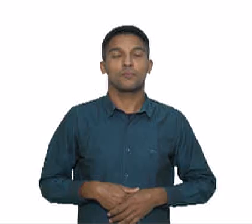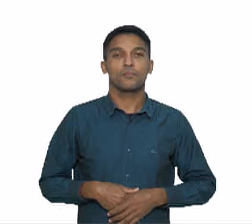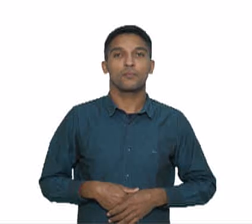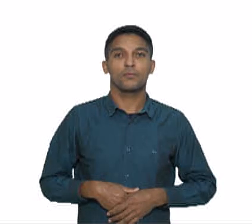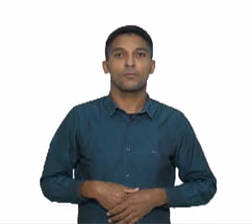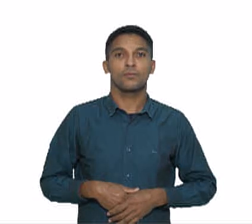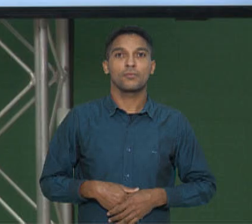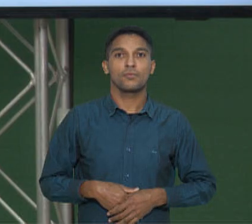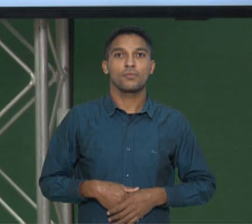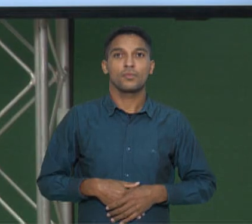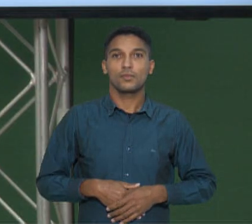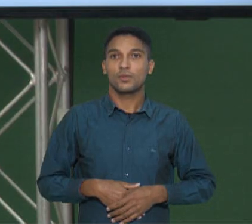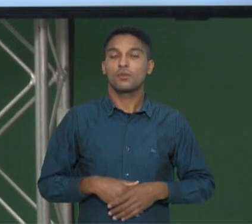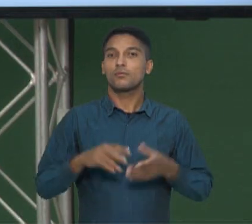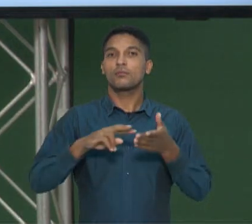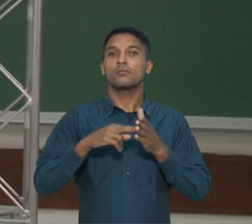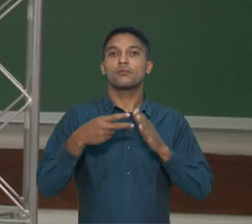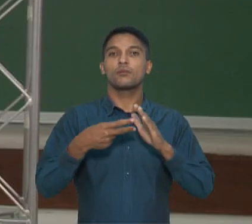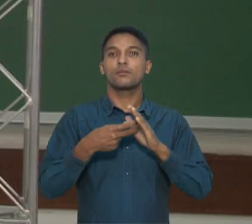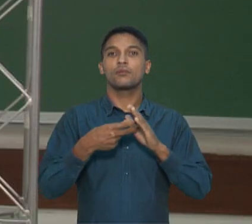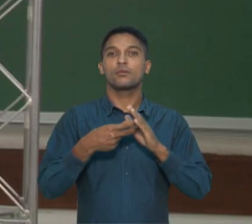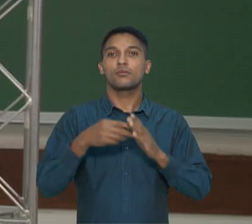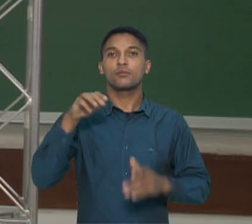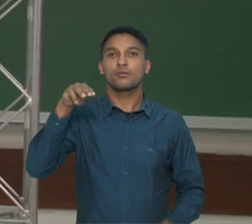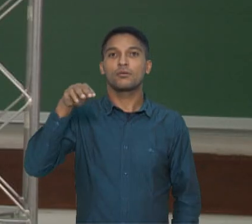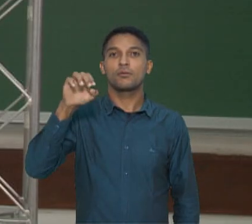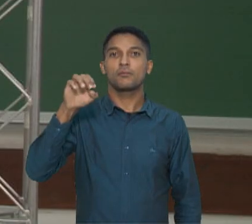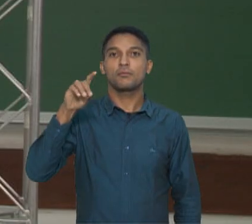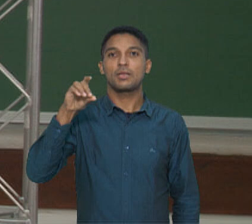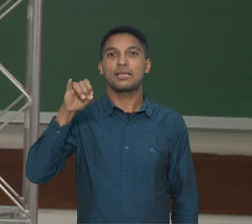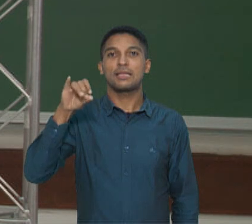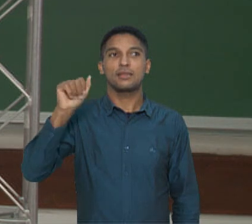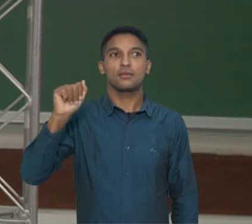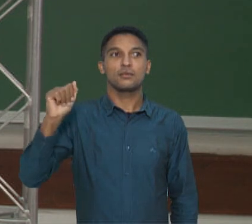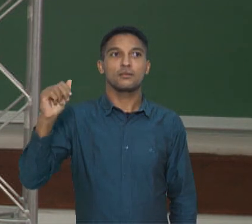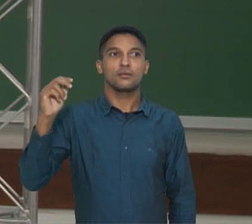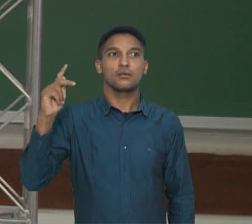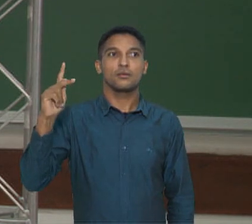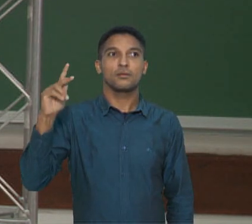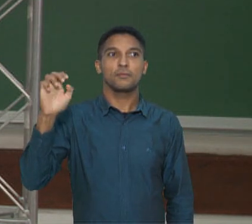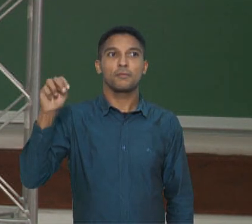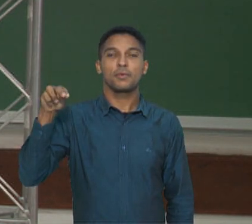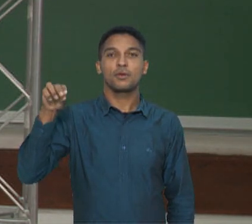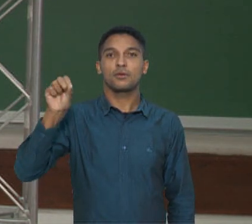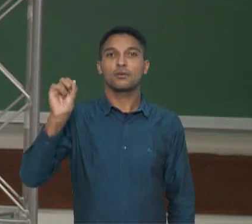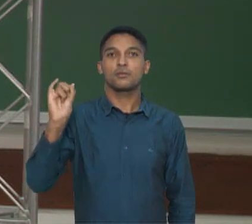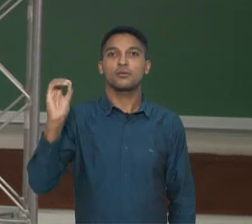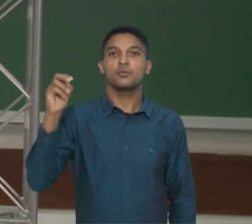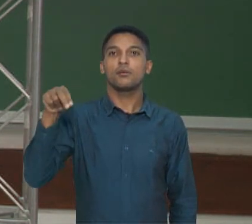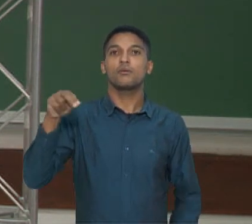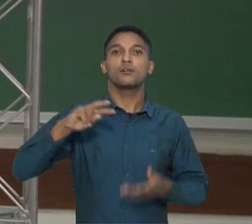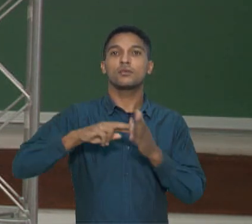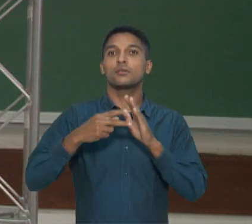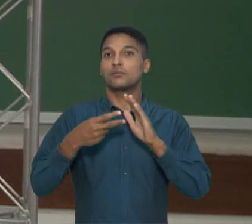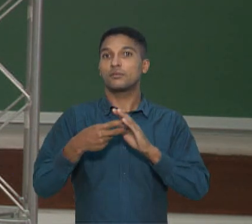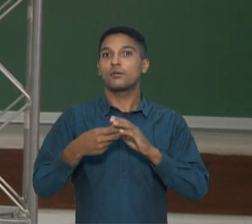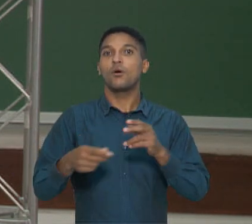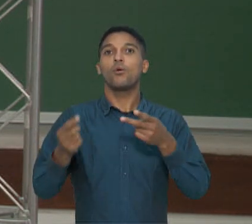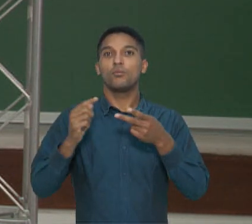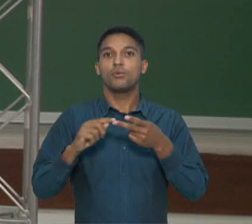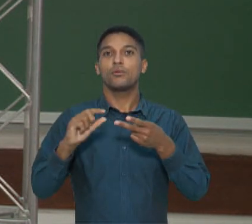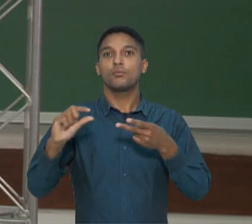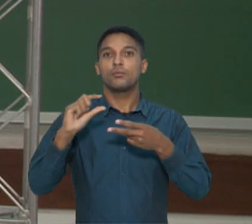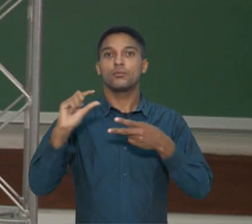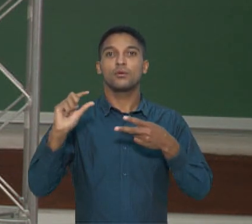pensión completa. O que seria media pensión ou pensión completa? Eu vou lhe explicar. Quando se refere